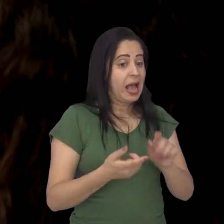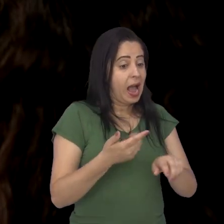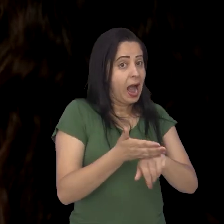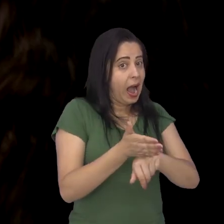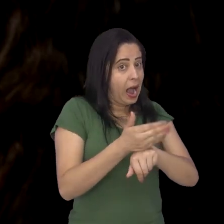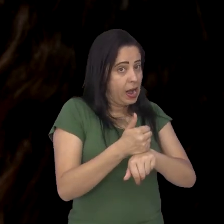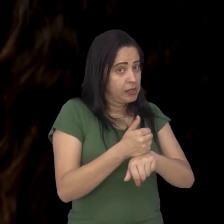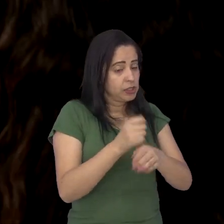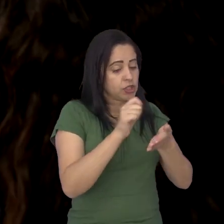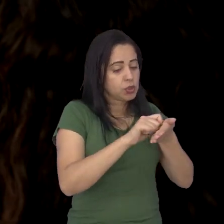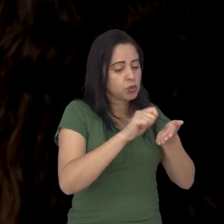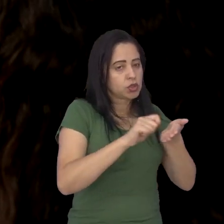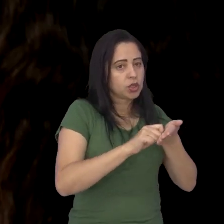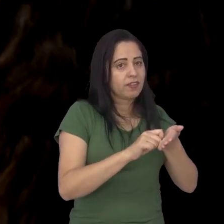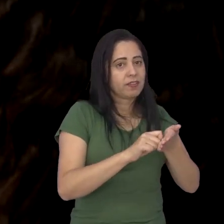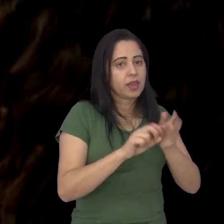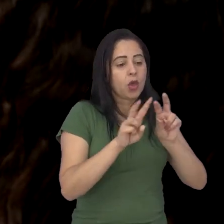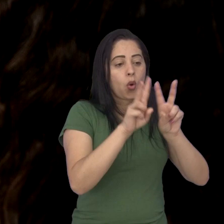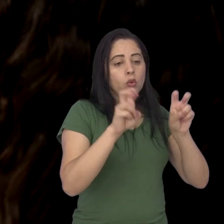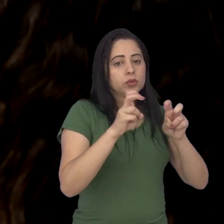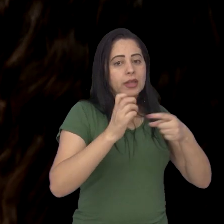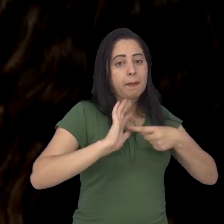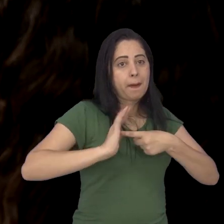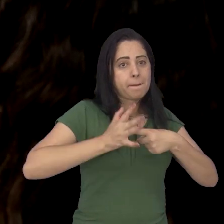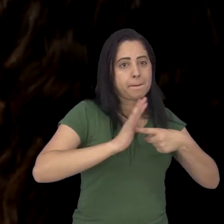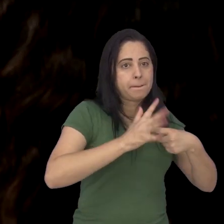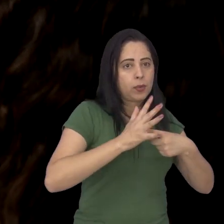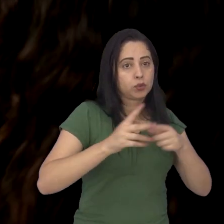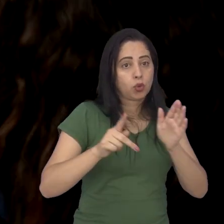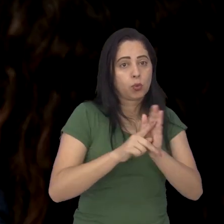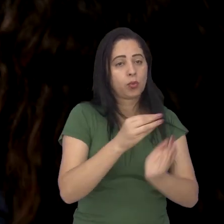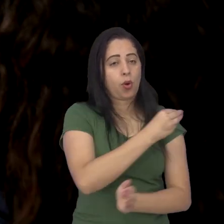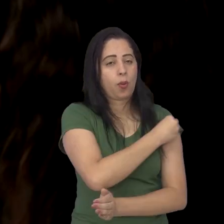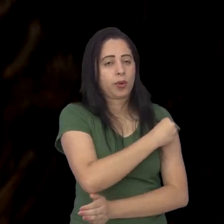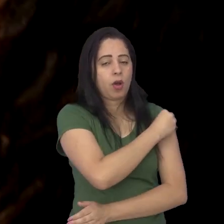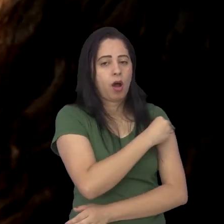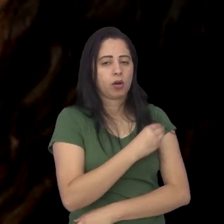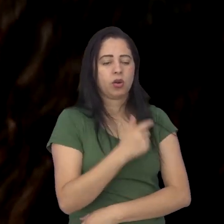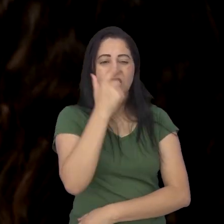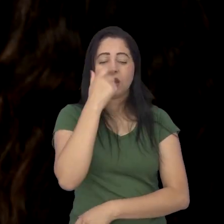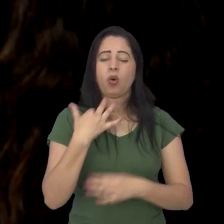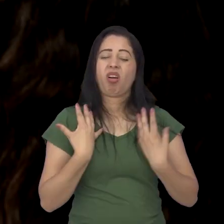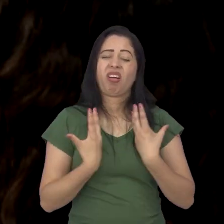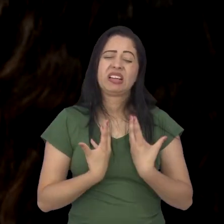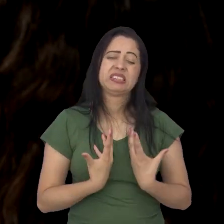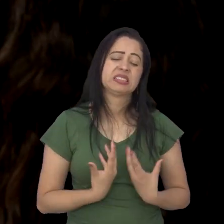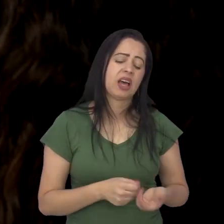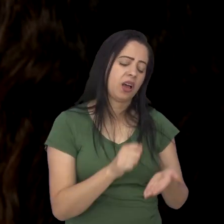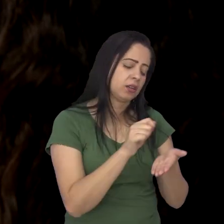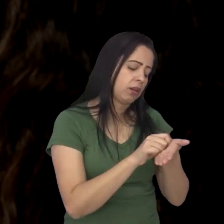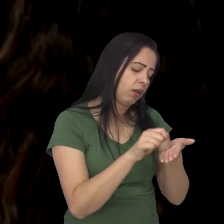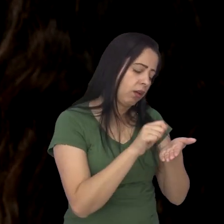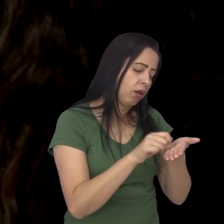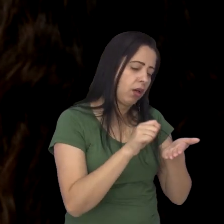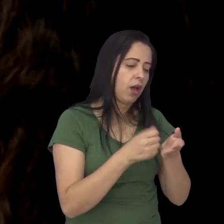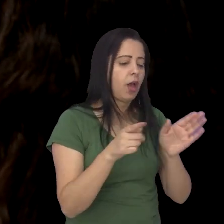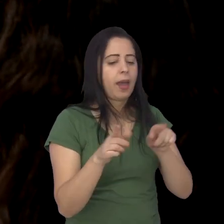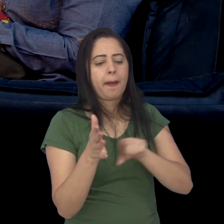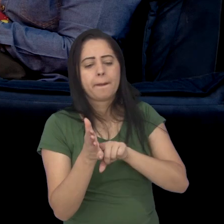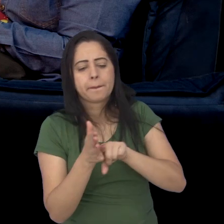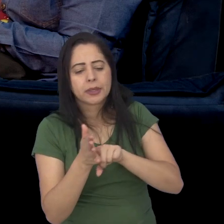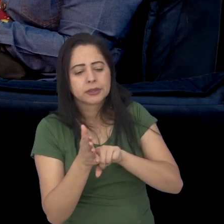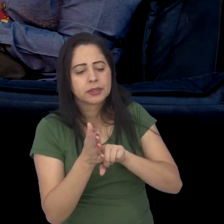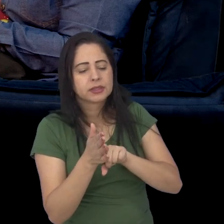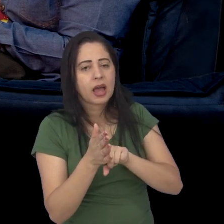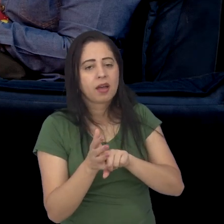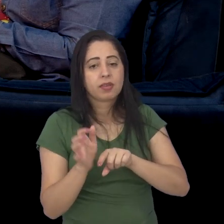anos para ficar pronto, porque não tinha informação na internet. Foi muito cansativo fazer. Então eu ficava assim, eu pesquisava um pouquinho sobre